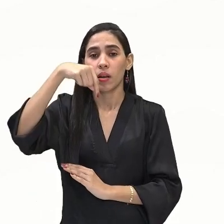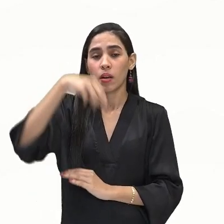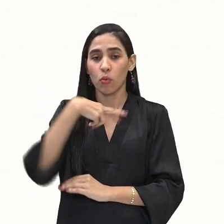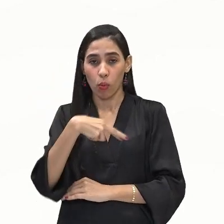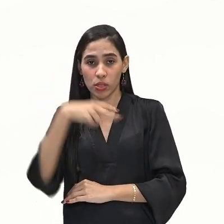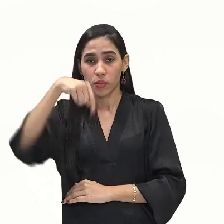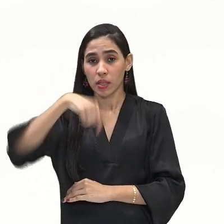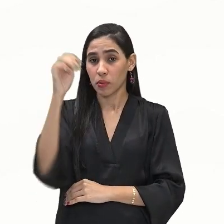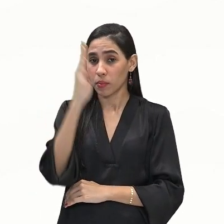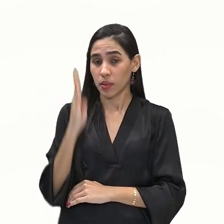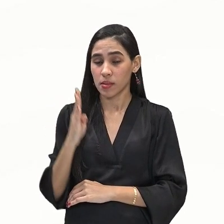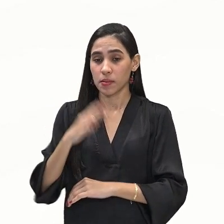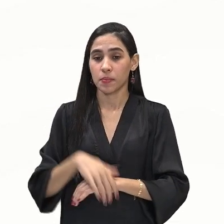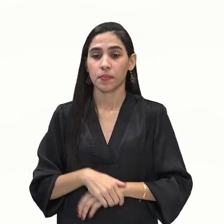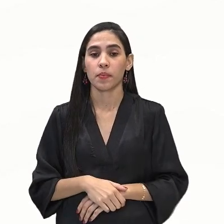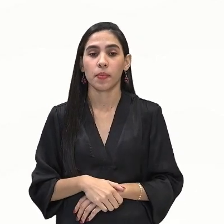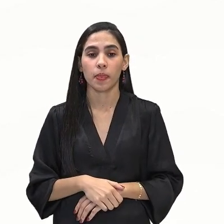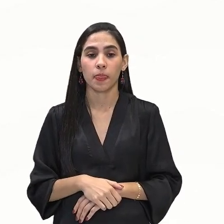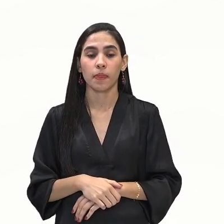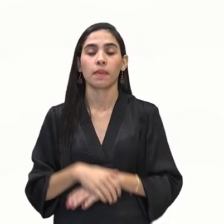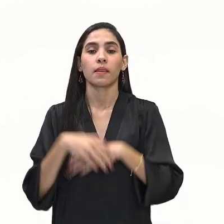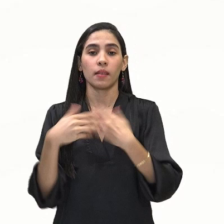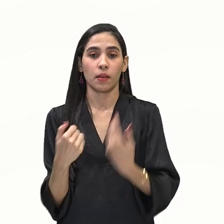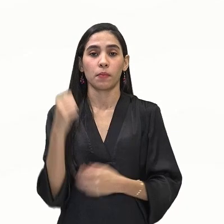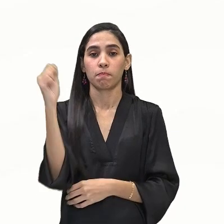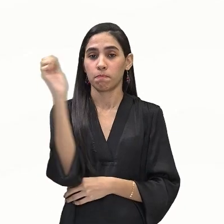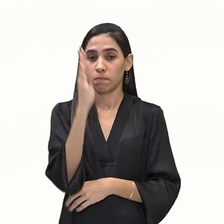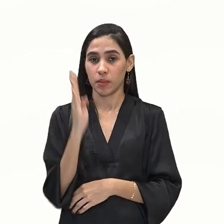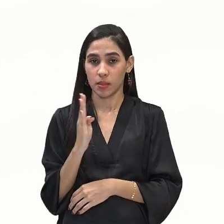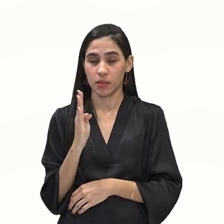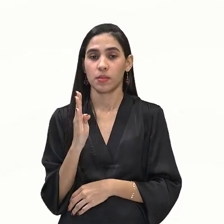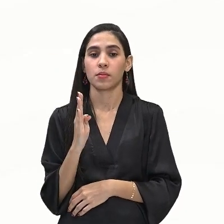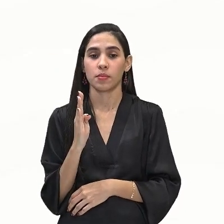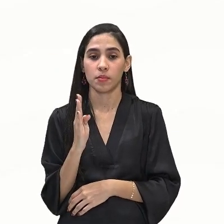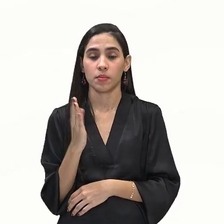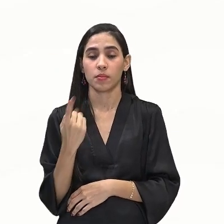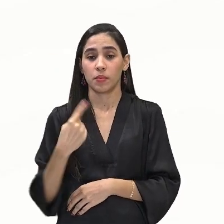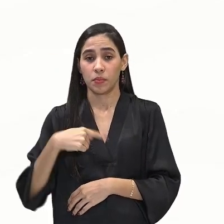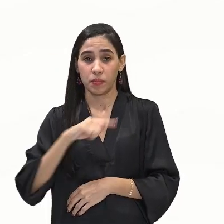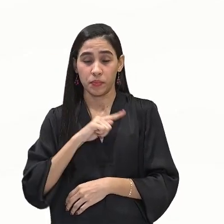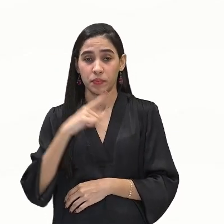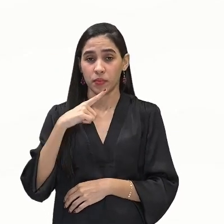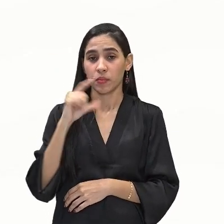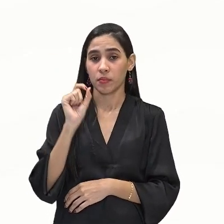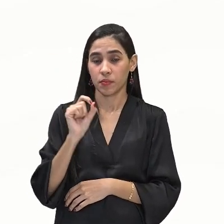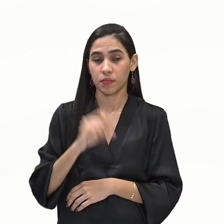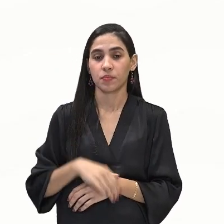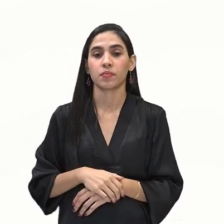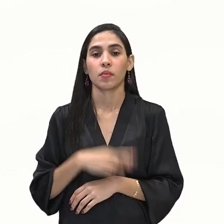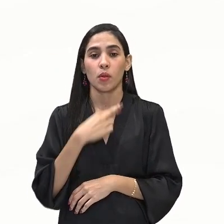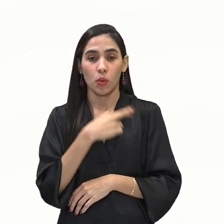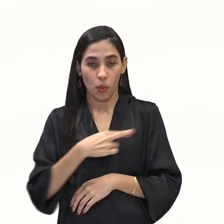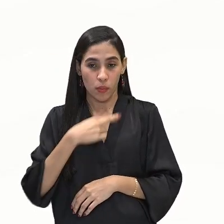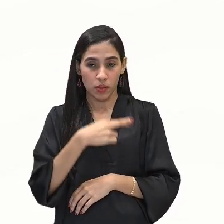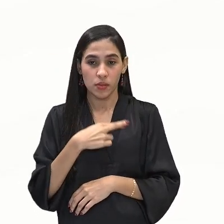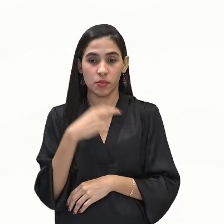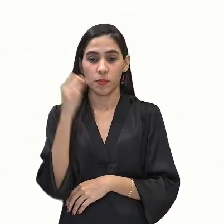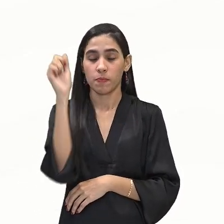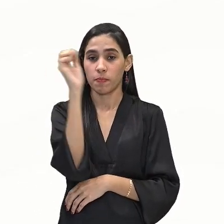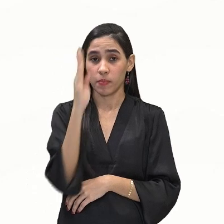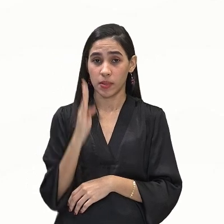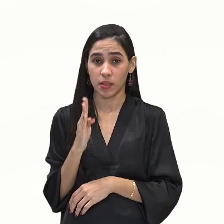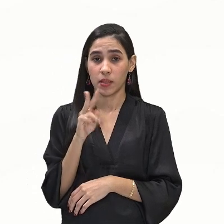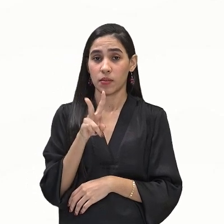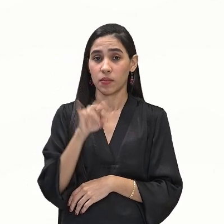Brasil. Vamos ver. Então, no Brasil, né, nós temos que o romantismo brasileiro,